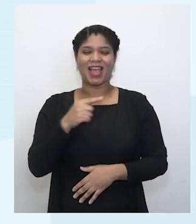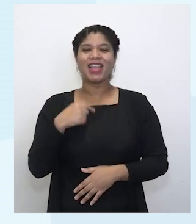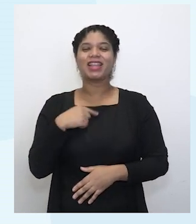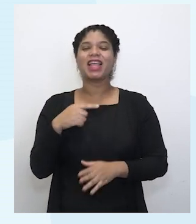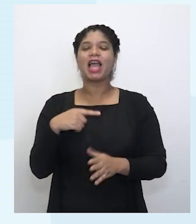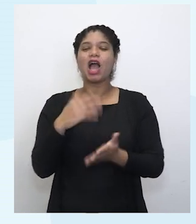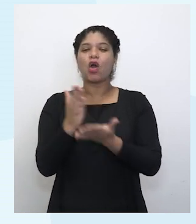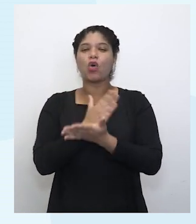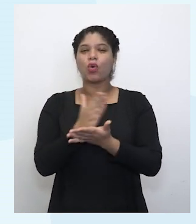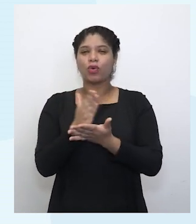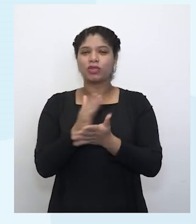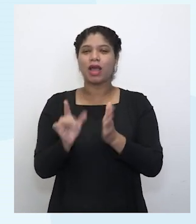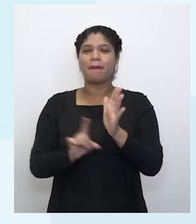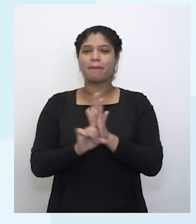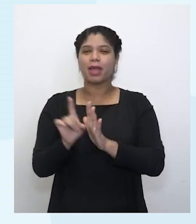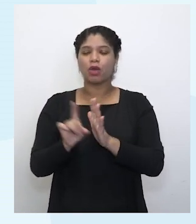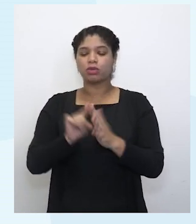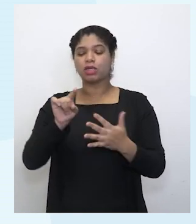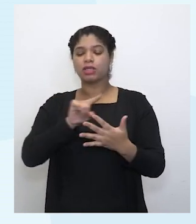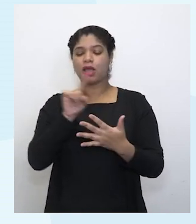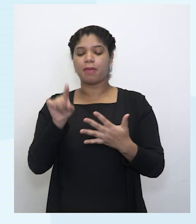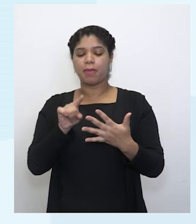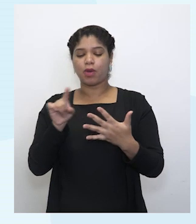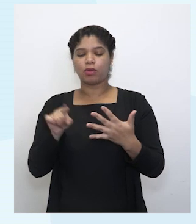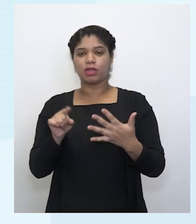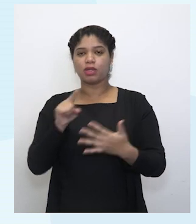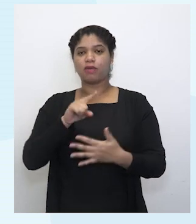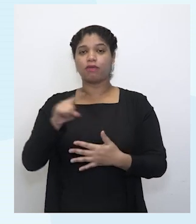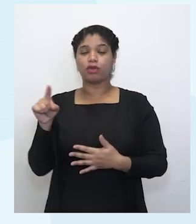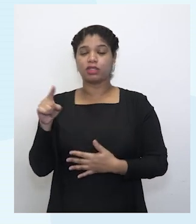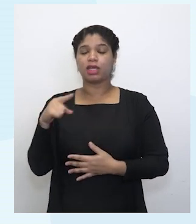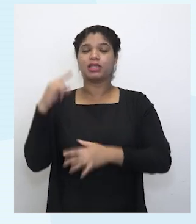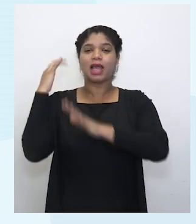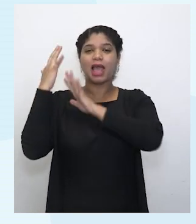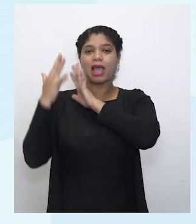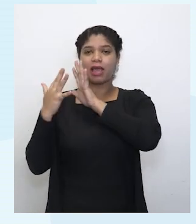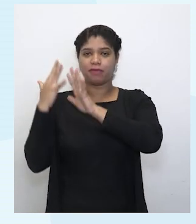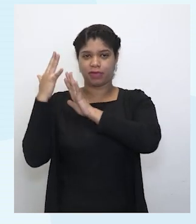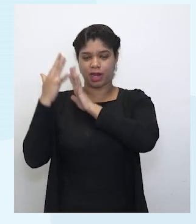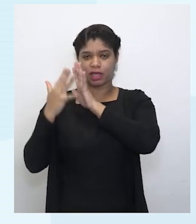algumas questões que vocês podem refletir